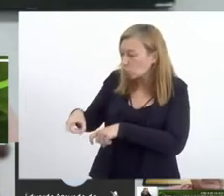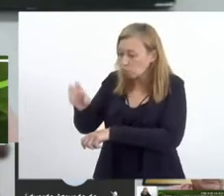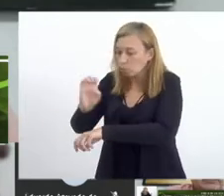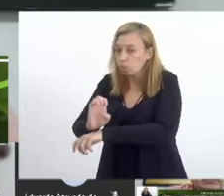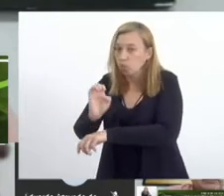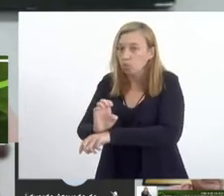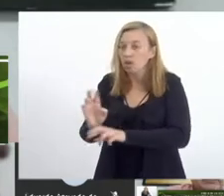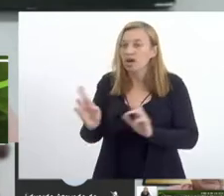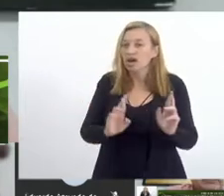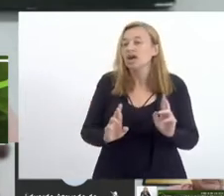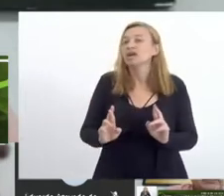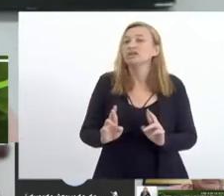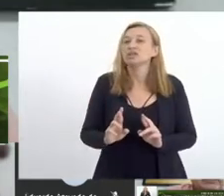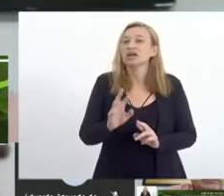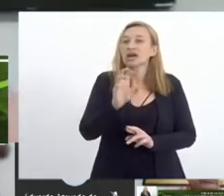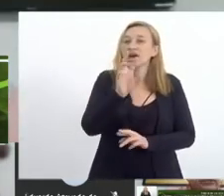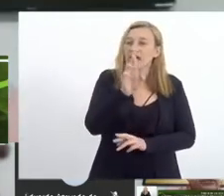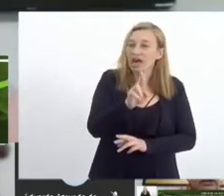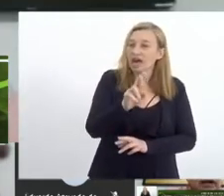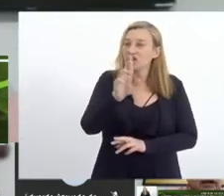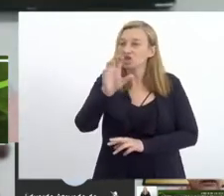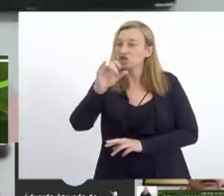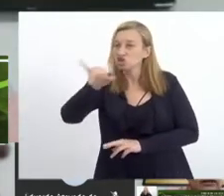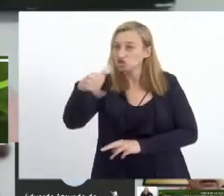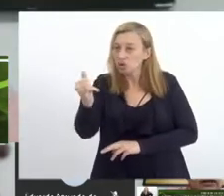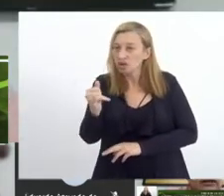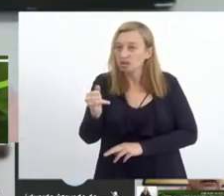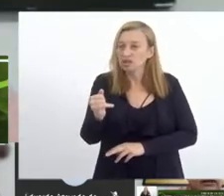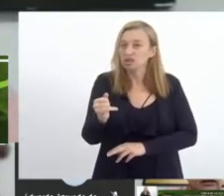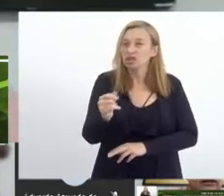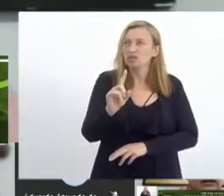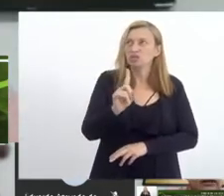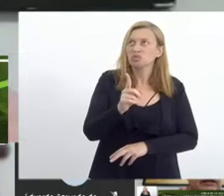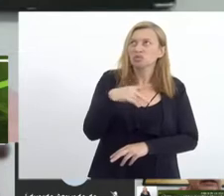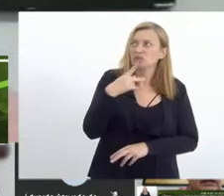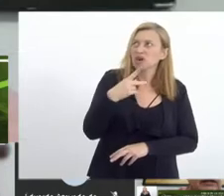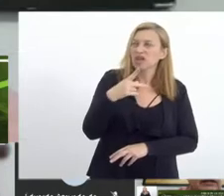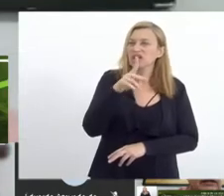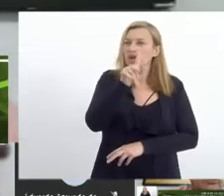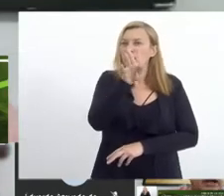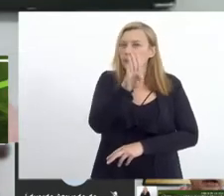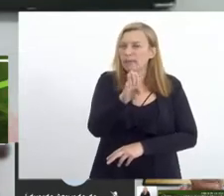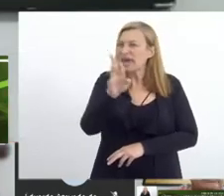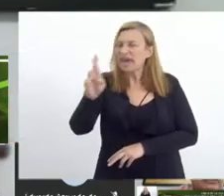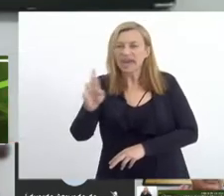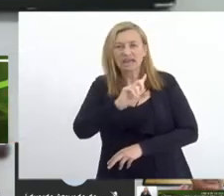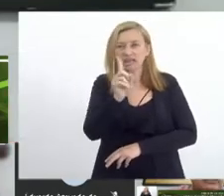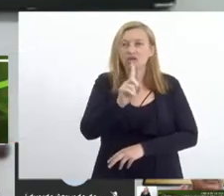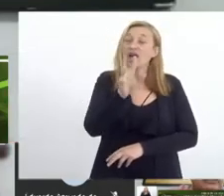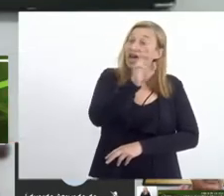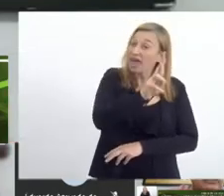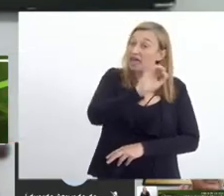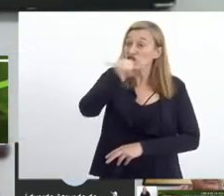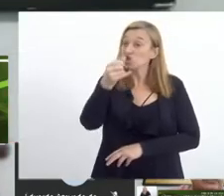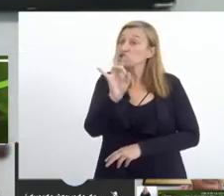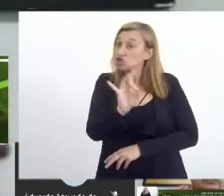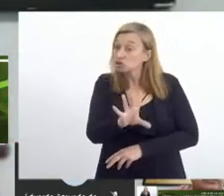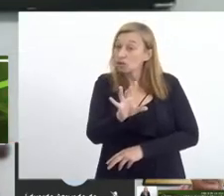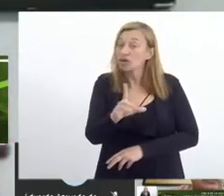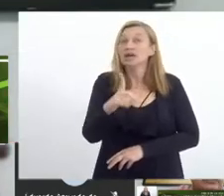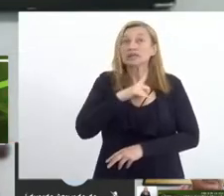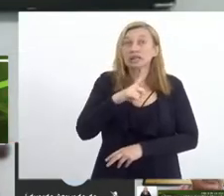relação às RJs, não estou nem falando em relação às BRs, estou falando em relação às RJs. Nós